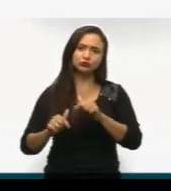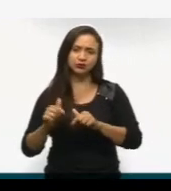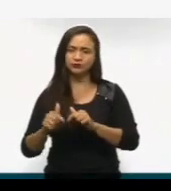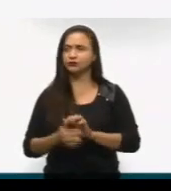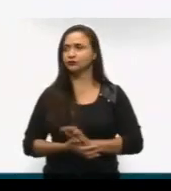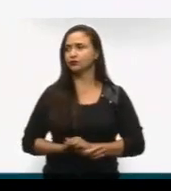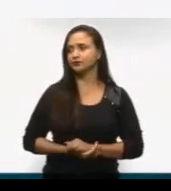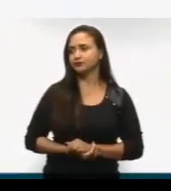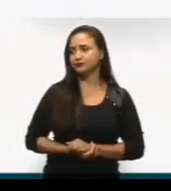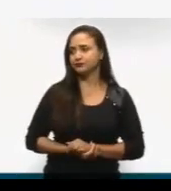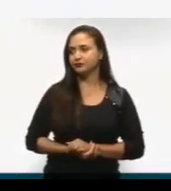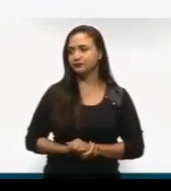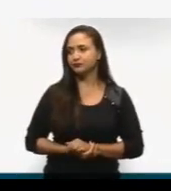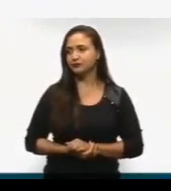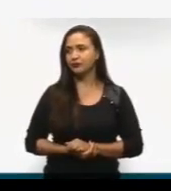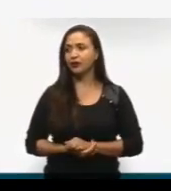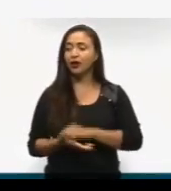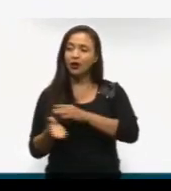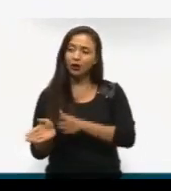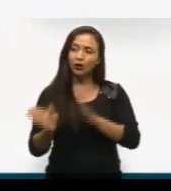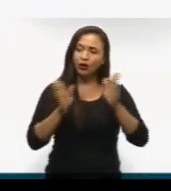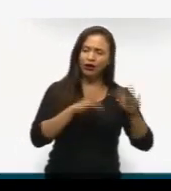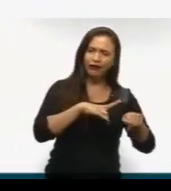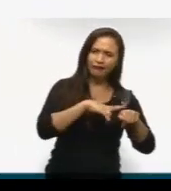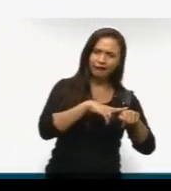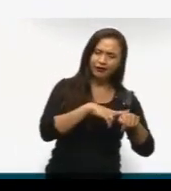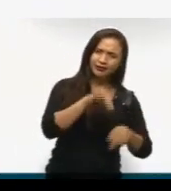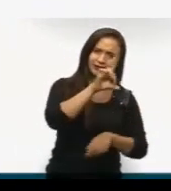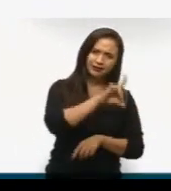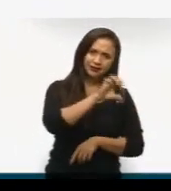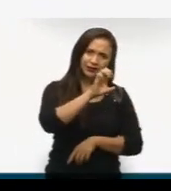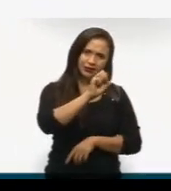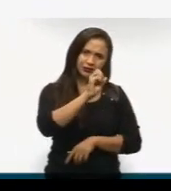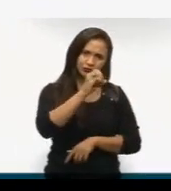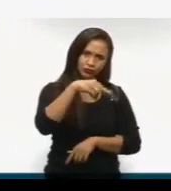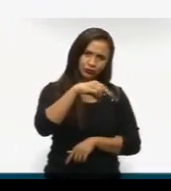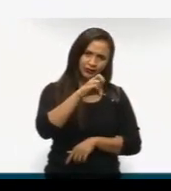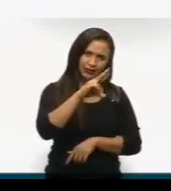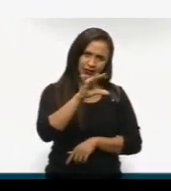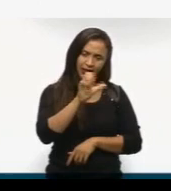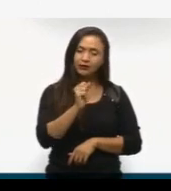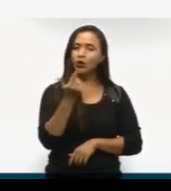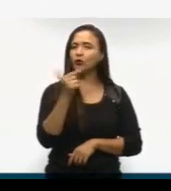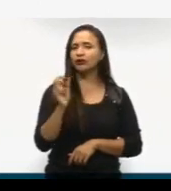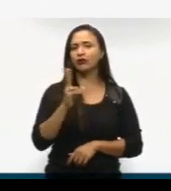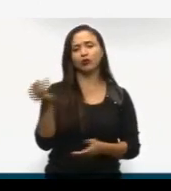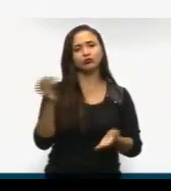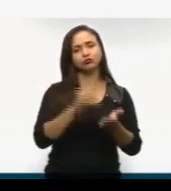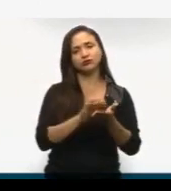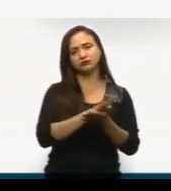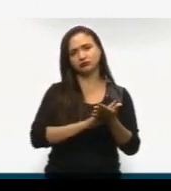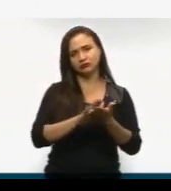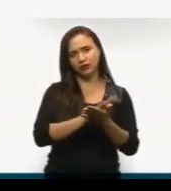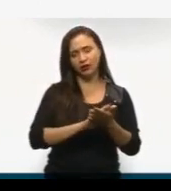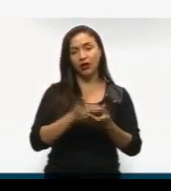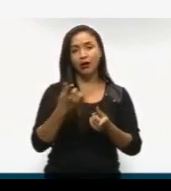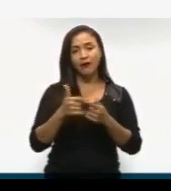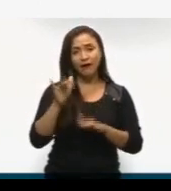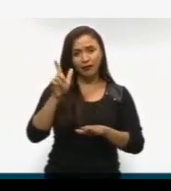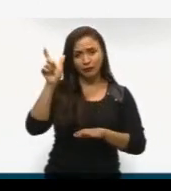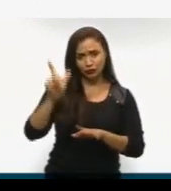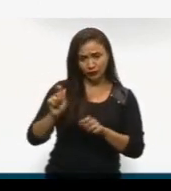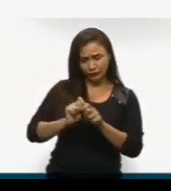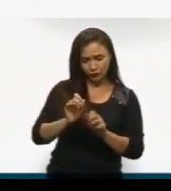insumo. Já a desonerada, esses encargos não são empregados. Por quê? Porque às vezes o orçamentista ele